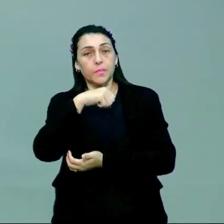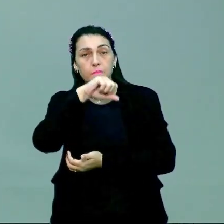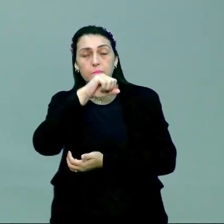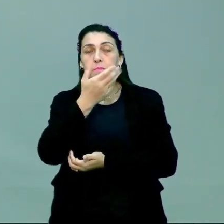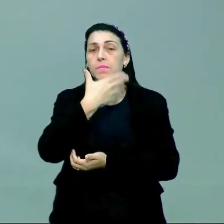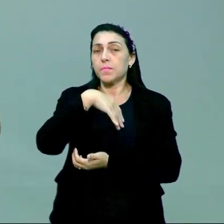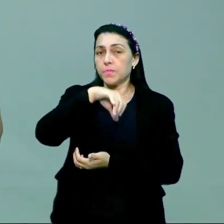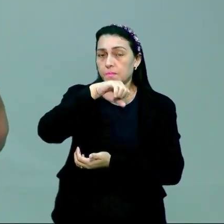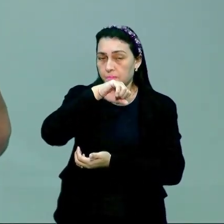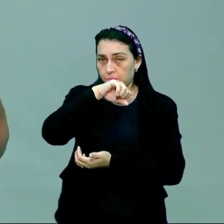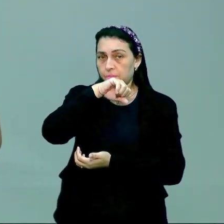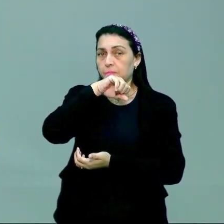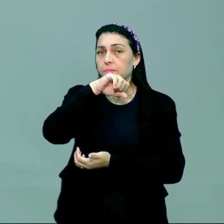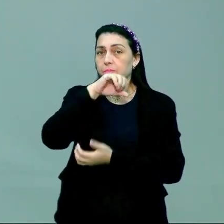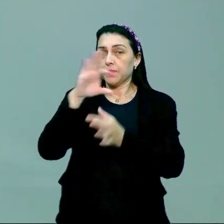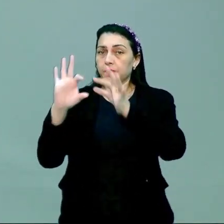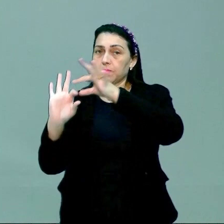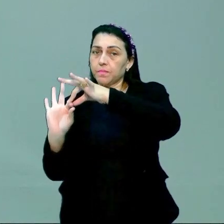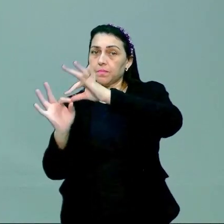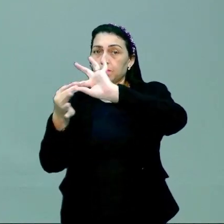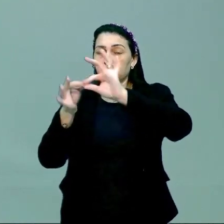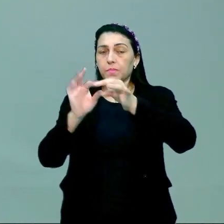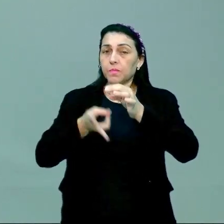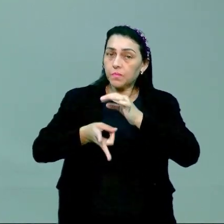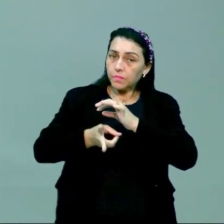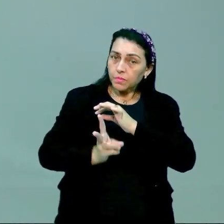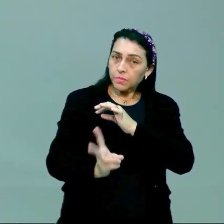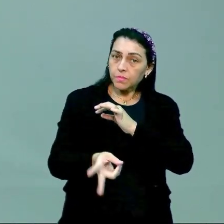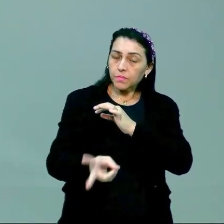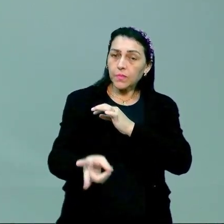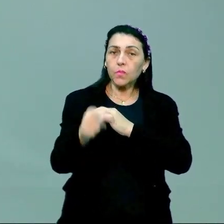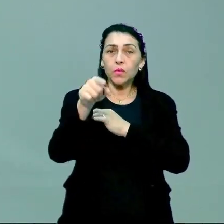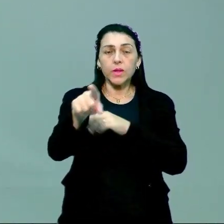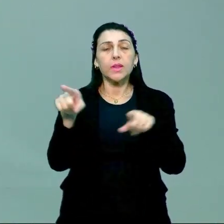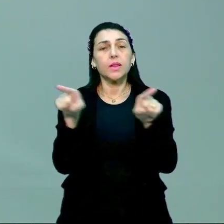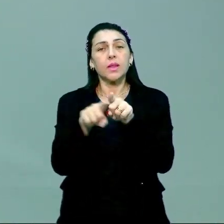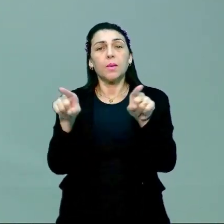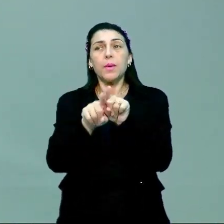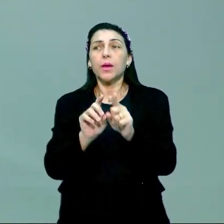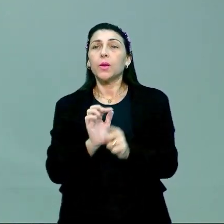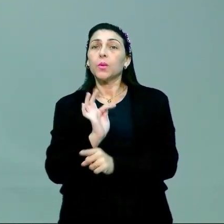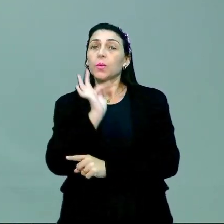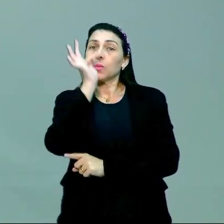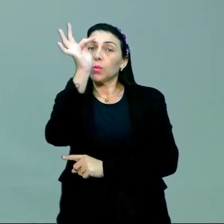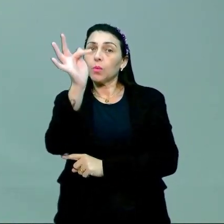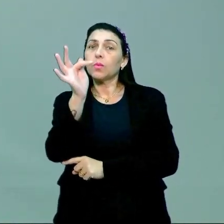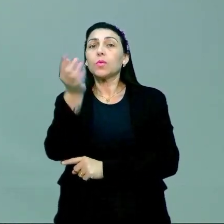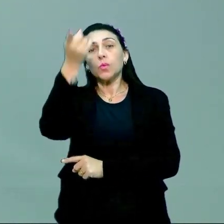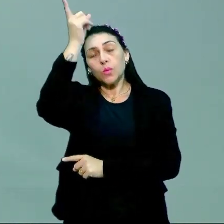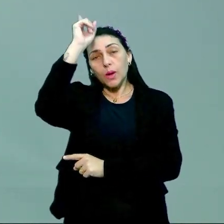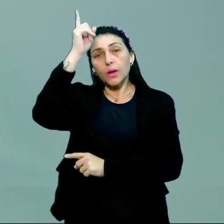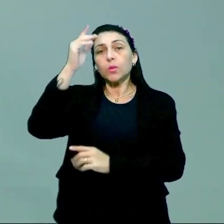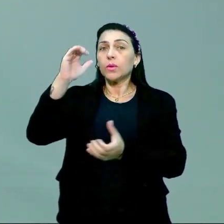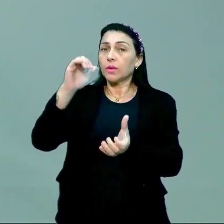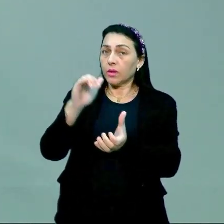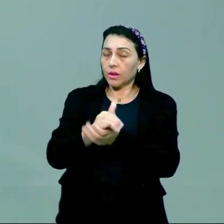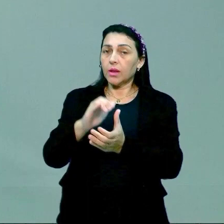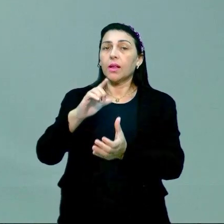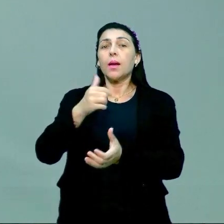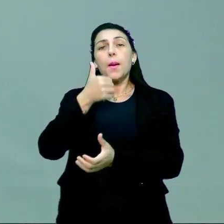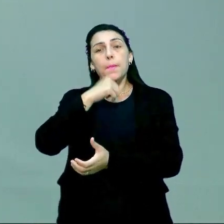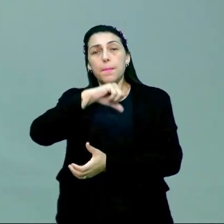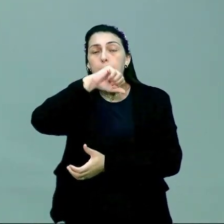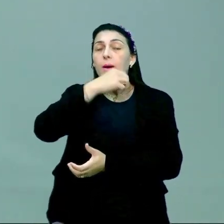sua mãe, e esse ciclo ele será contínuo quando você também for pai, quando você for mãe, enfim.